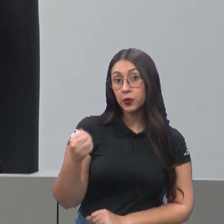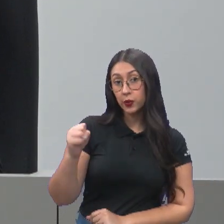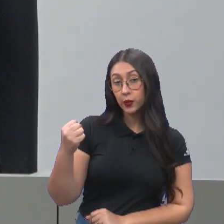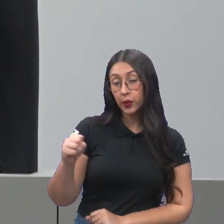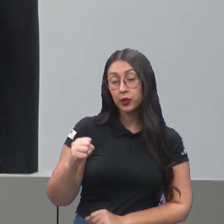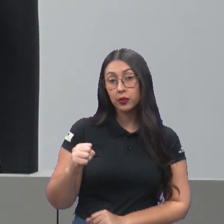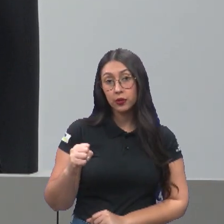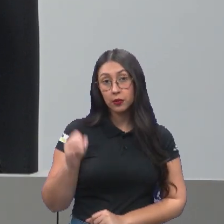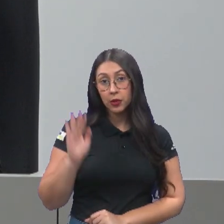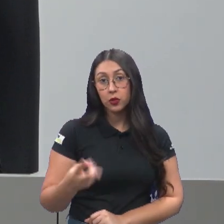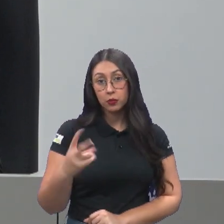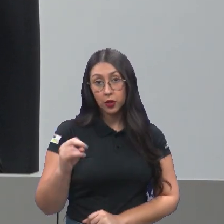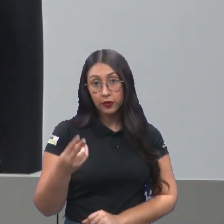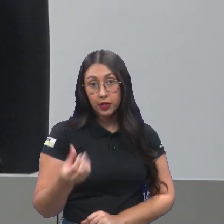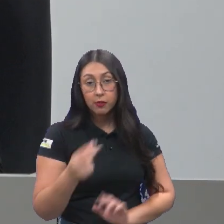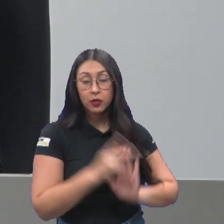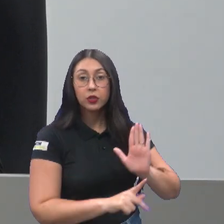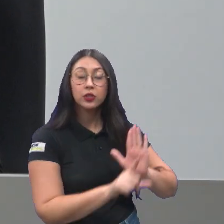3588/2026, projeto de lei número